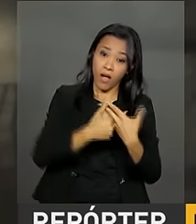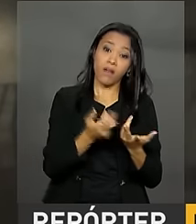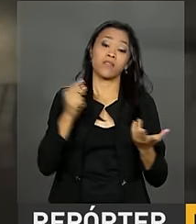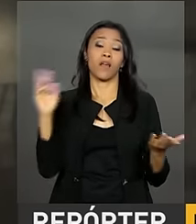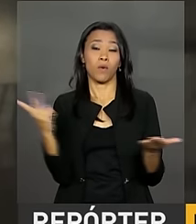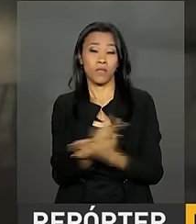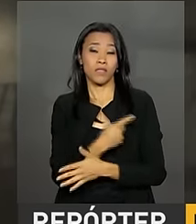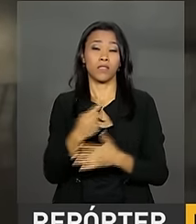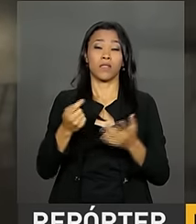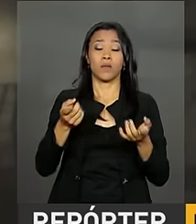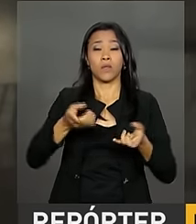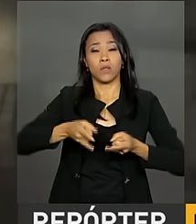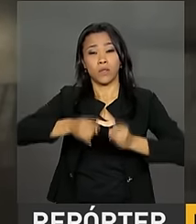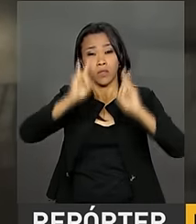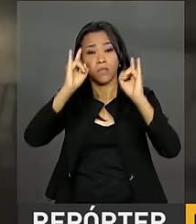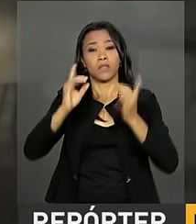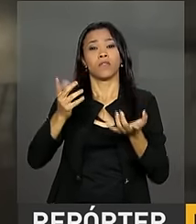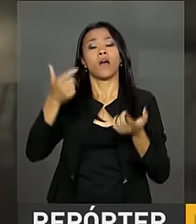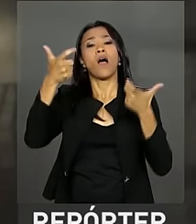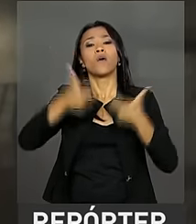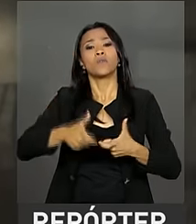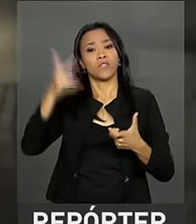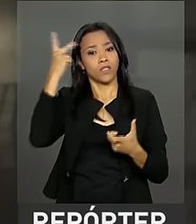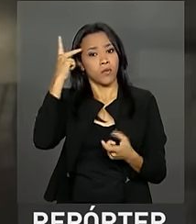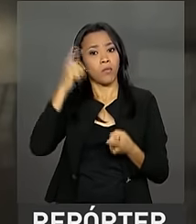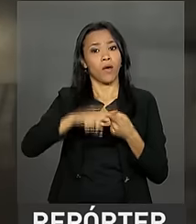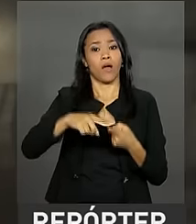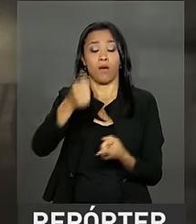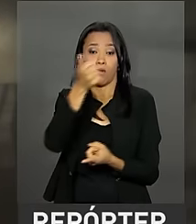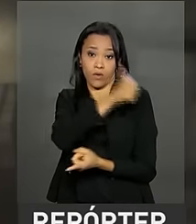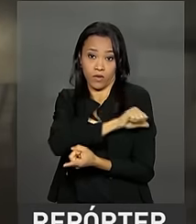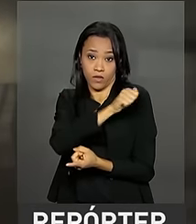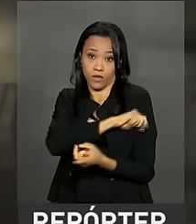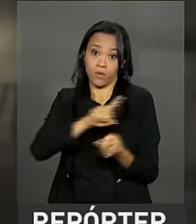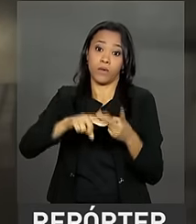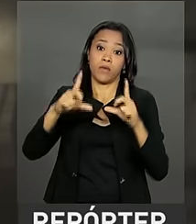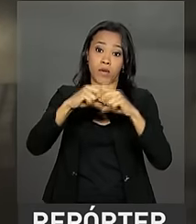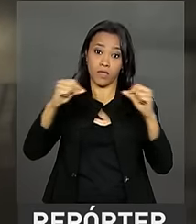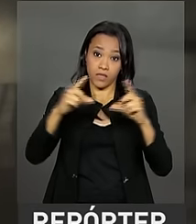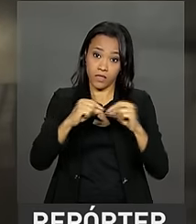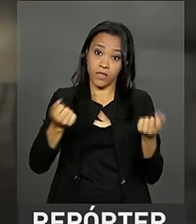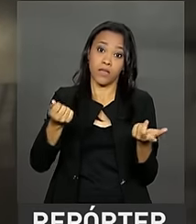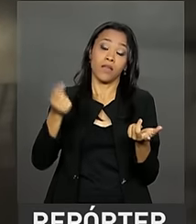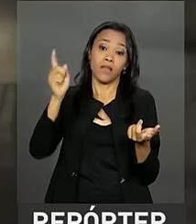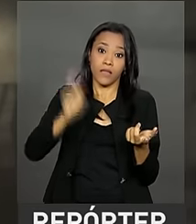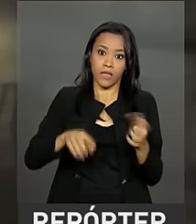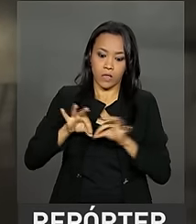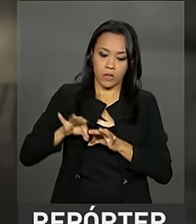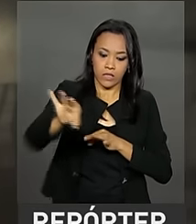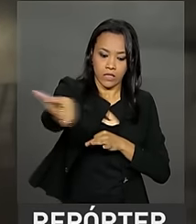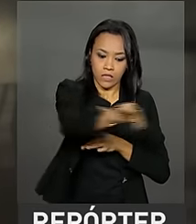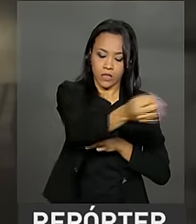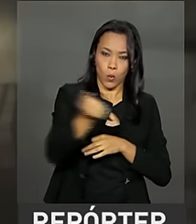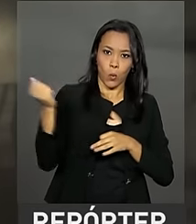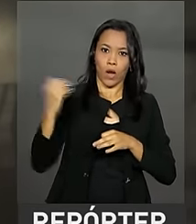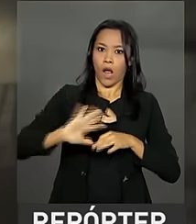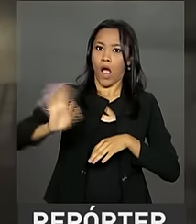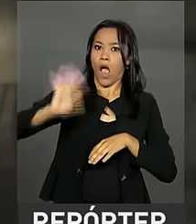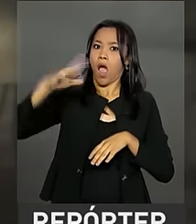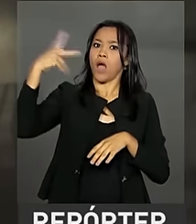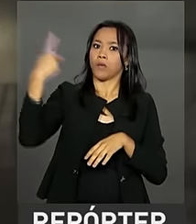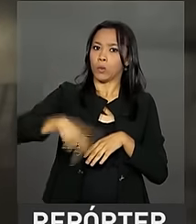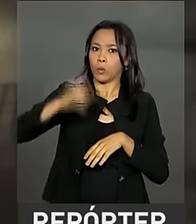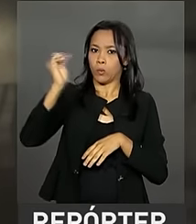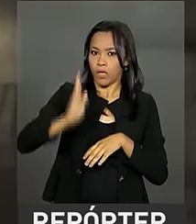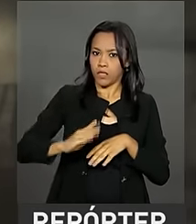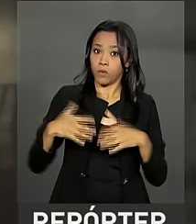dos imóveis, principalmente nos estados de São Paulo, Rio de Janeiro e no Distrito Federal, que tem os metros quadrados mais caros do país, o